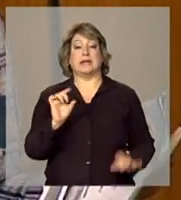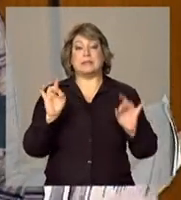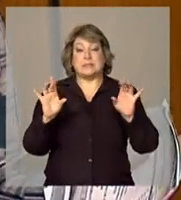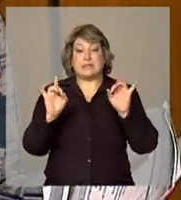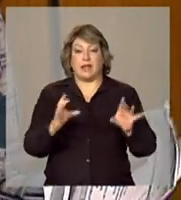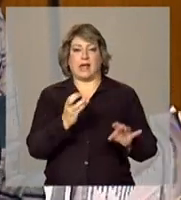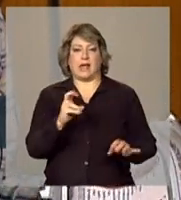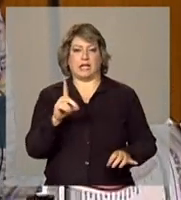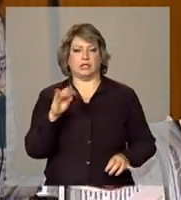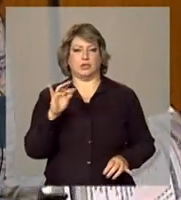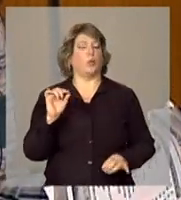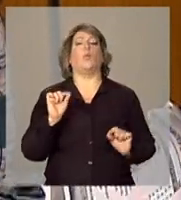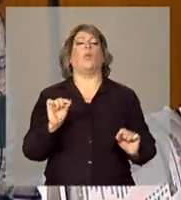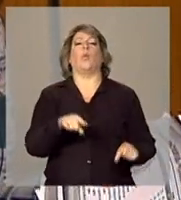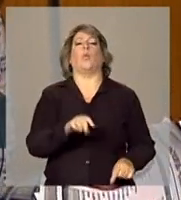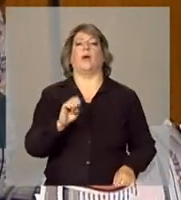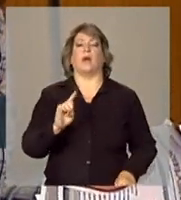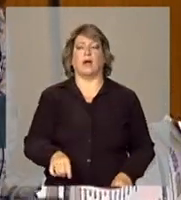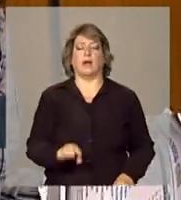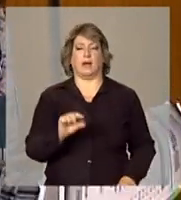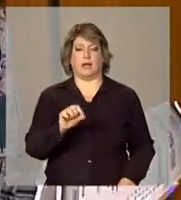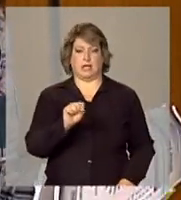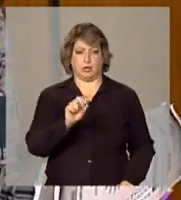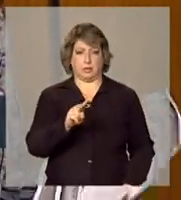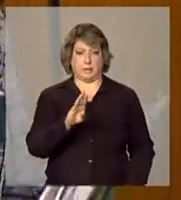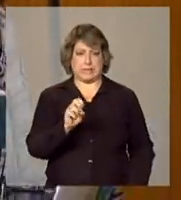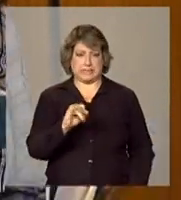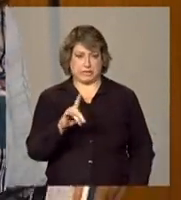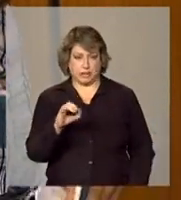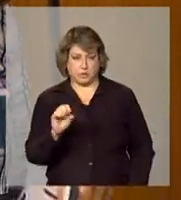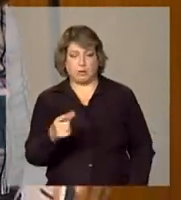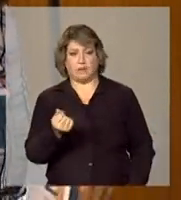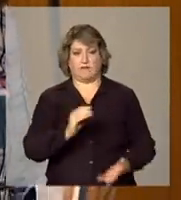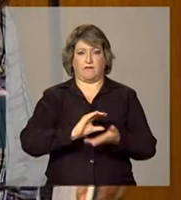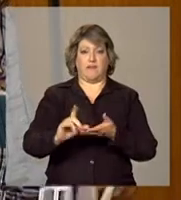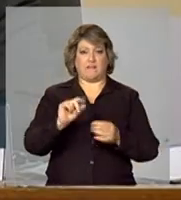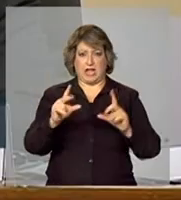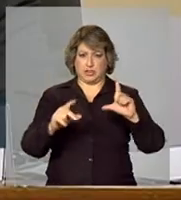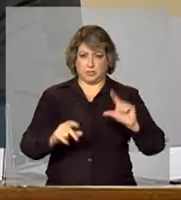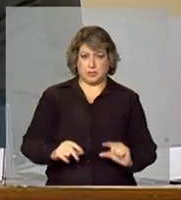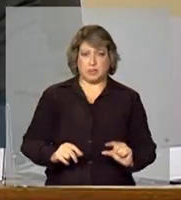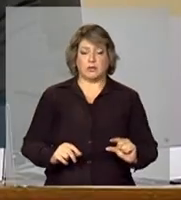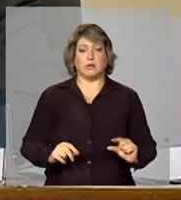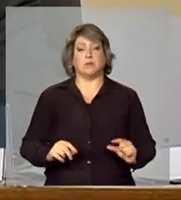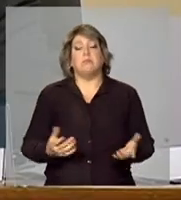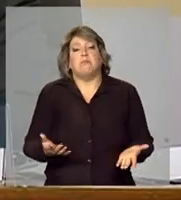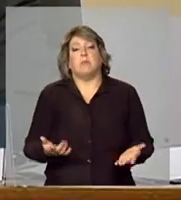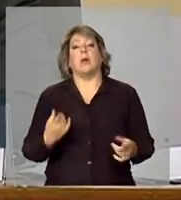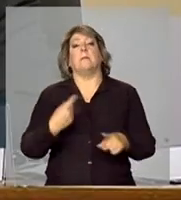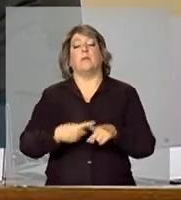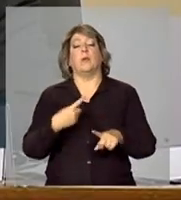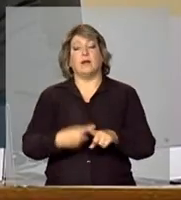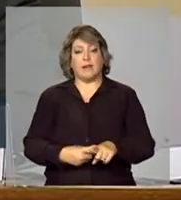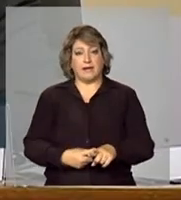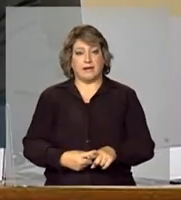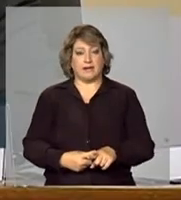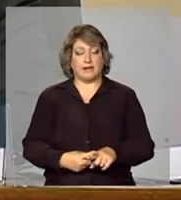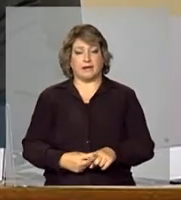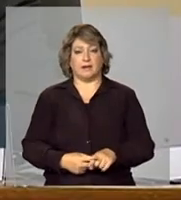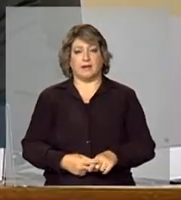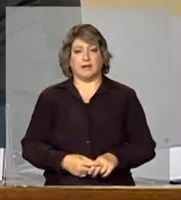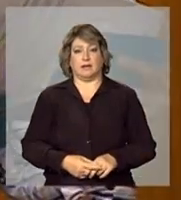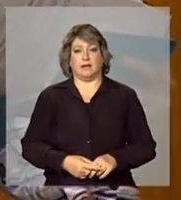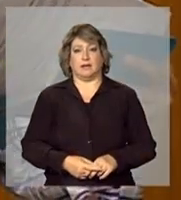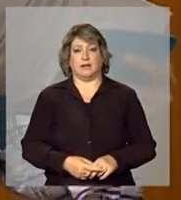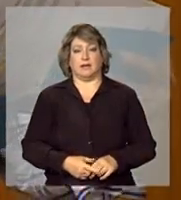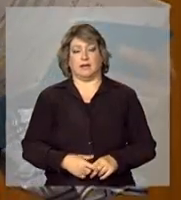crédito é o que é subsídio de investimento que vão ser diminuídas ou E por que que há